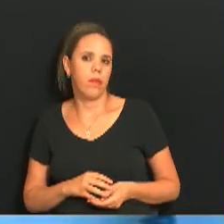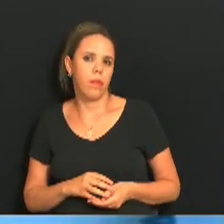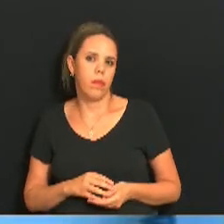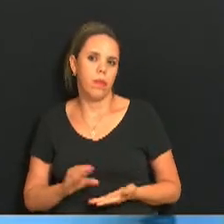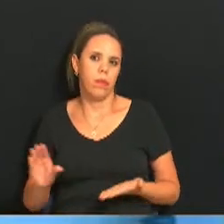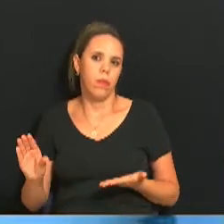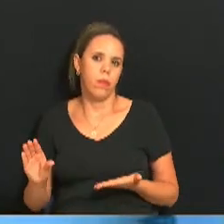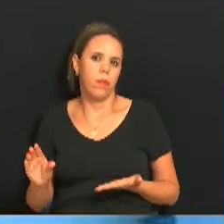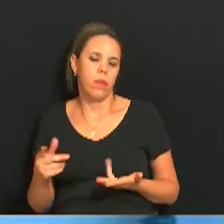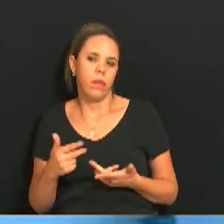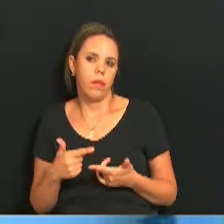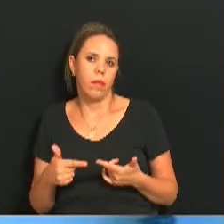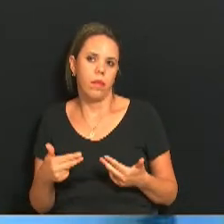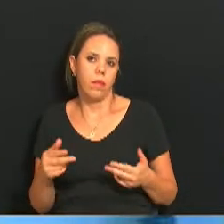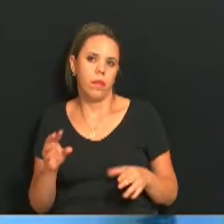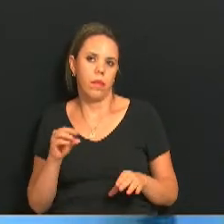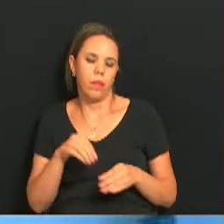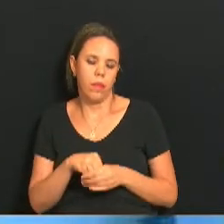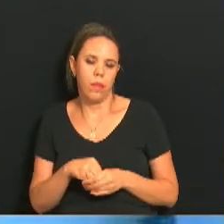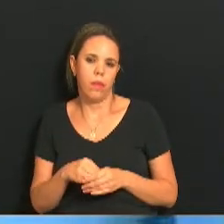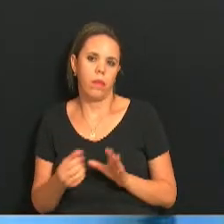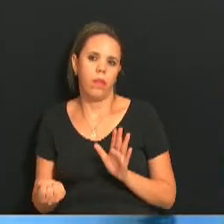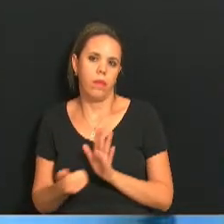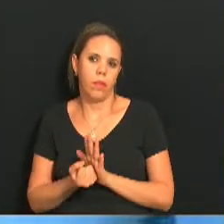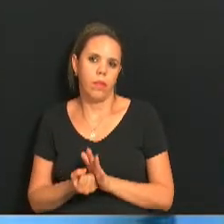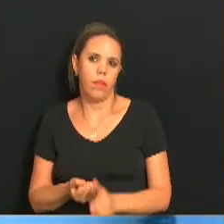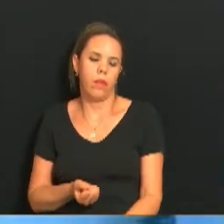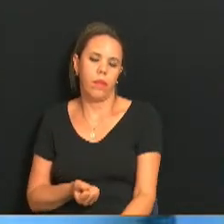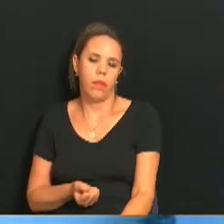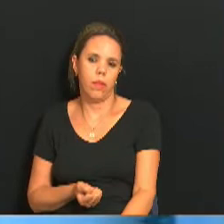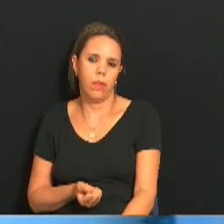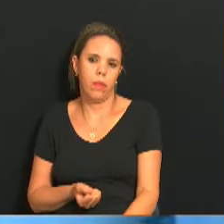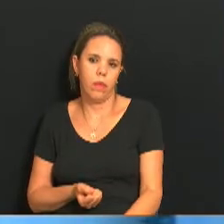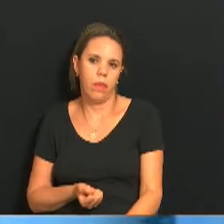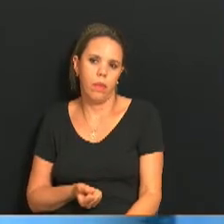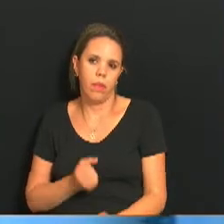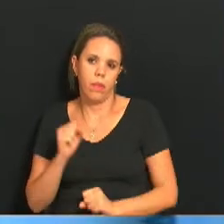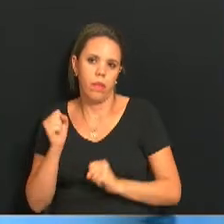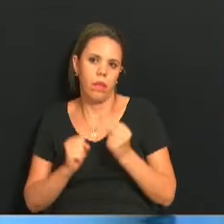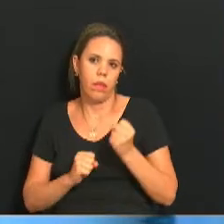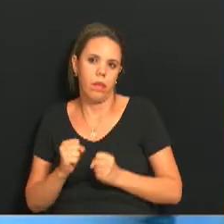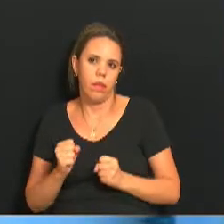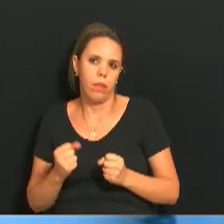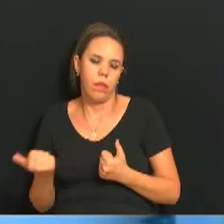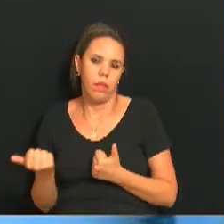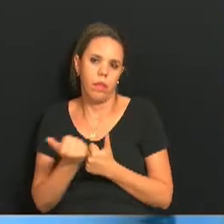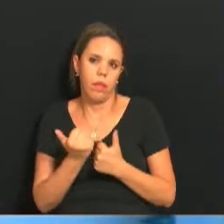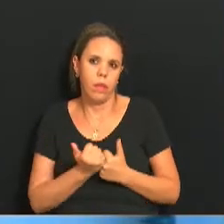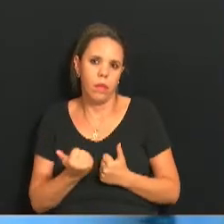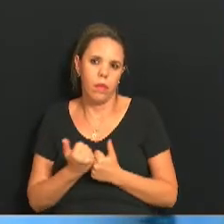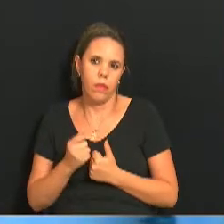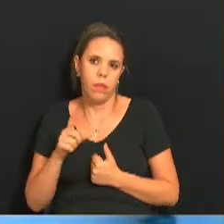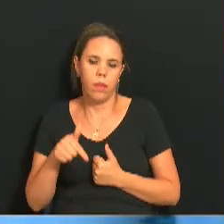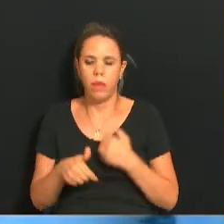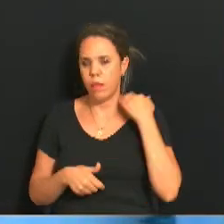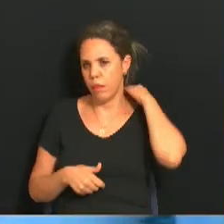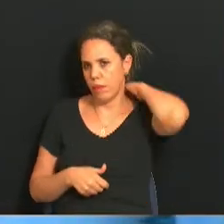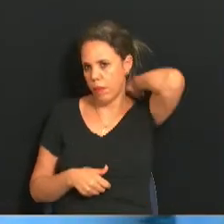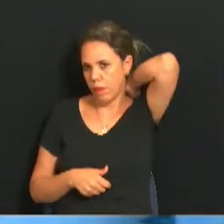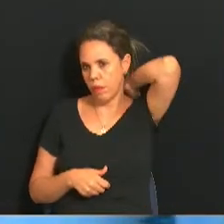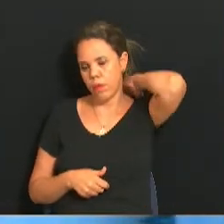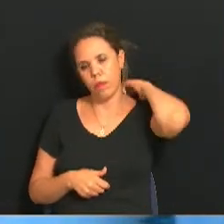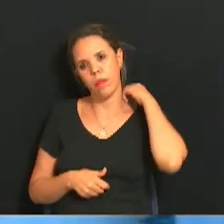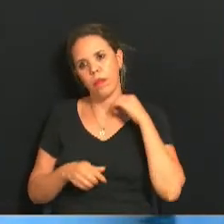vestígios PSB se estivesse foram substituídos depois das mais